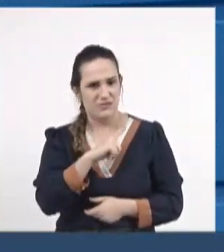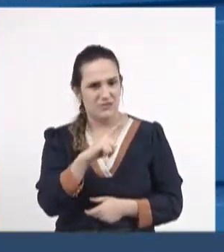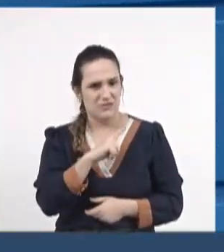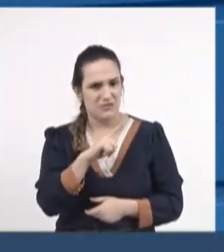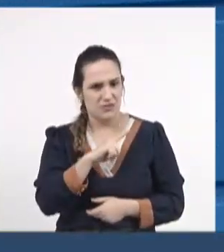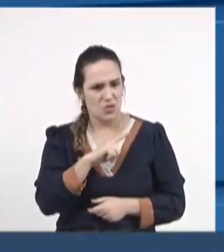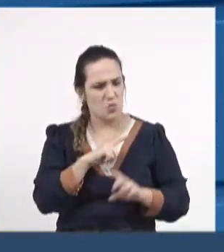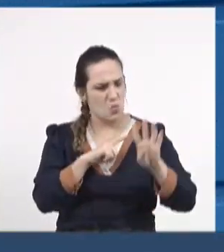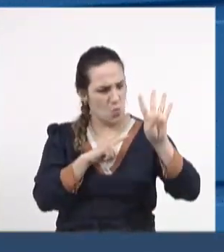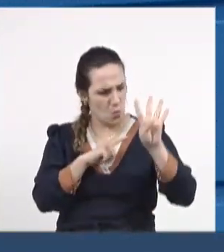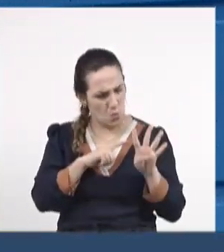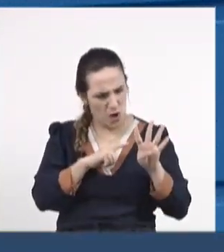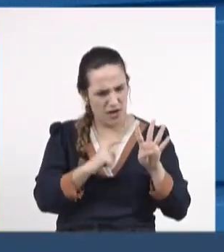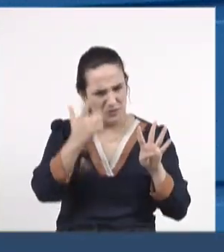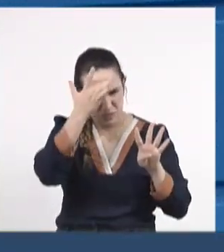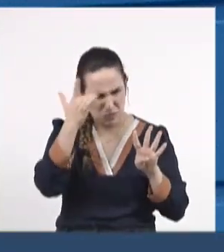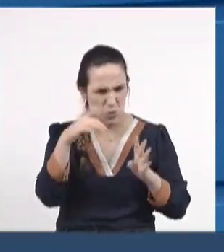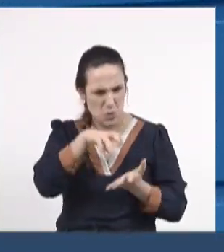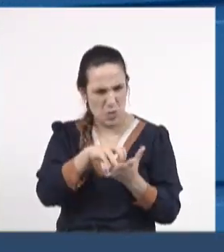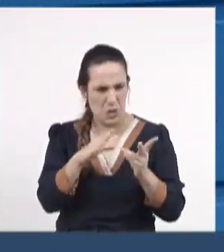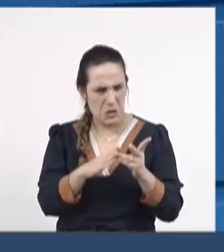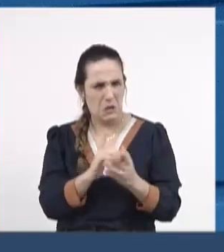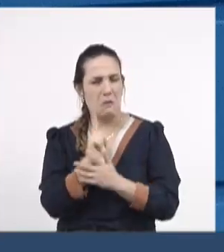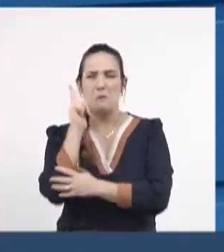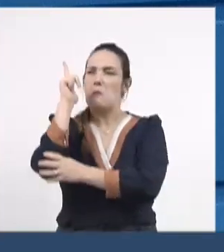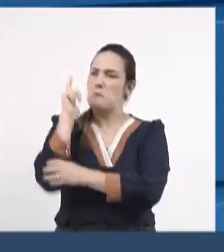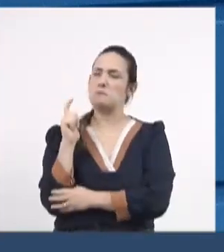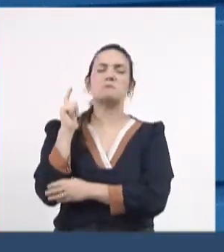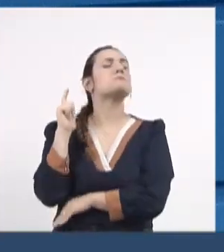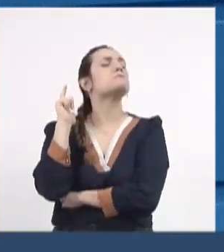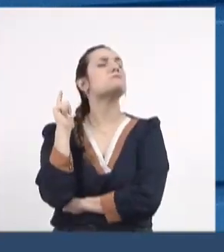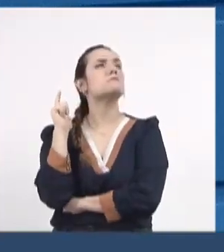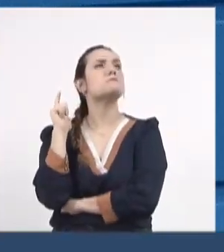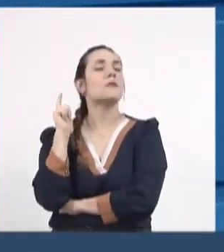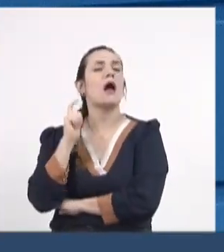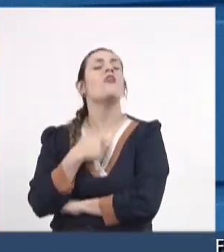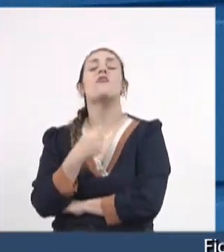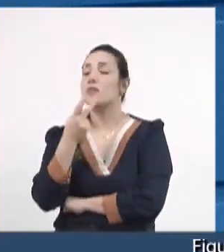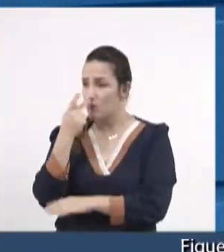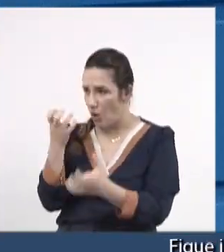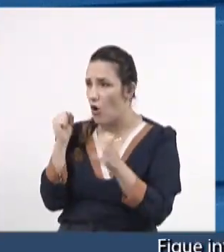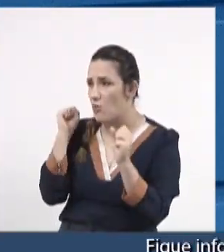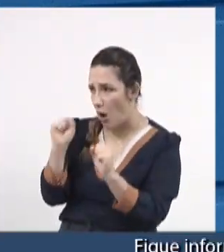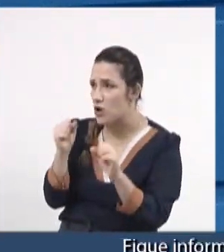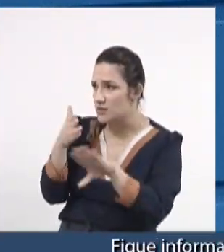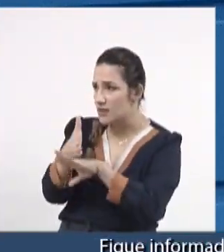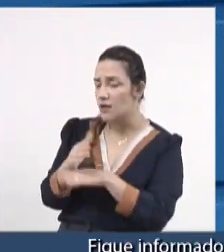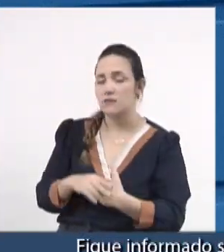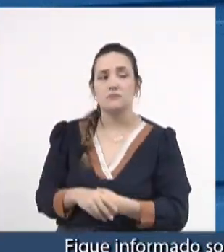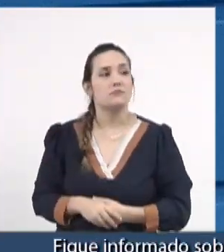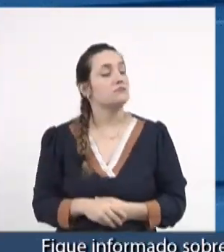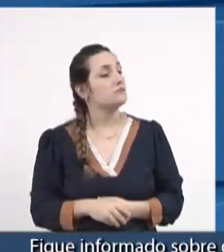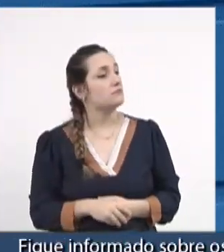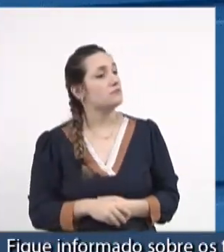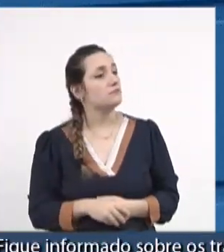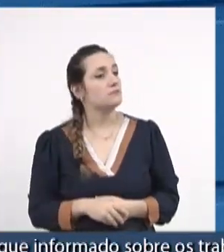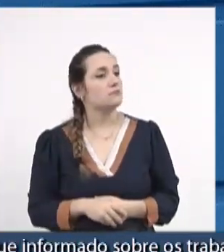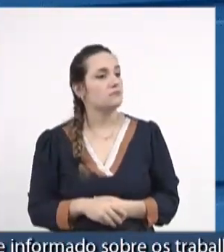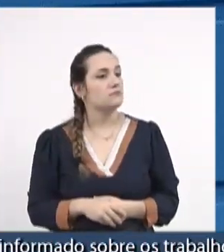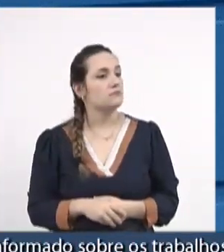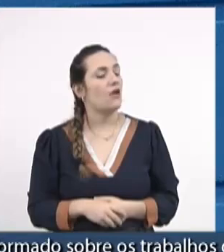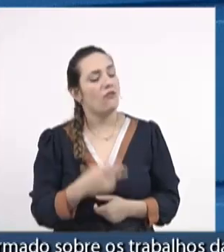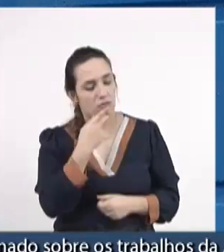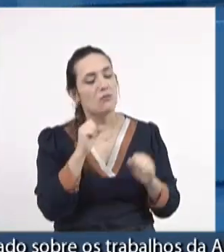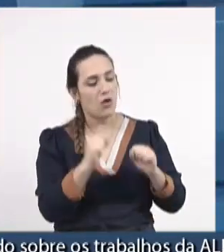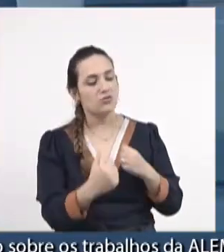tinha 4 indígenas armados, fortemente armados, e que tinha que consultar eles, deputado Zeca. E nós chegamos lá, foi consultado,